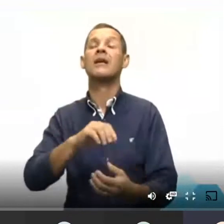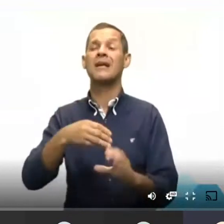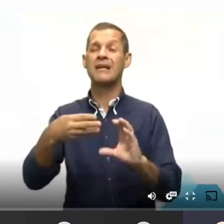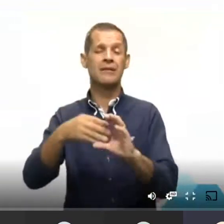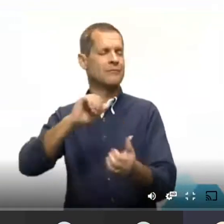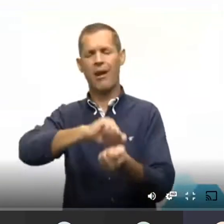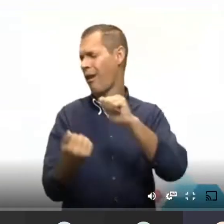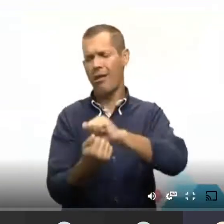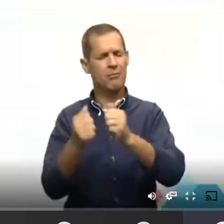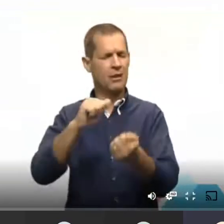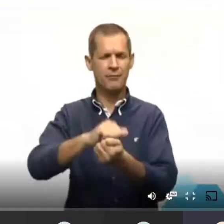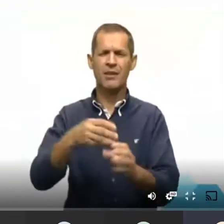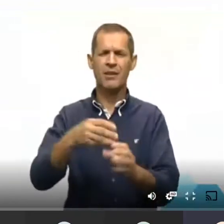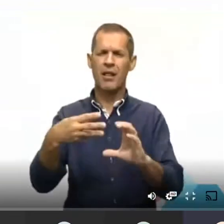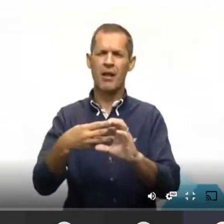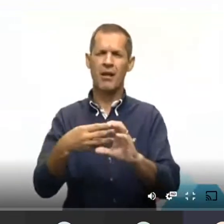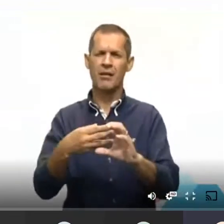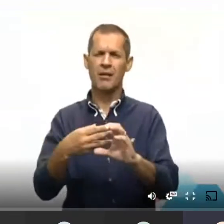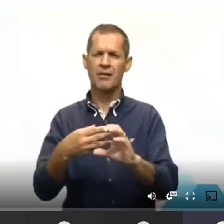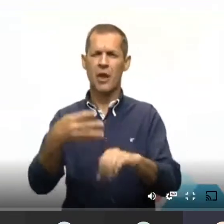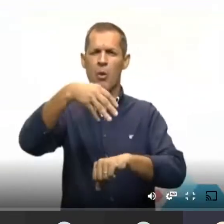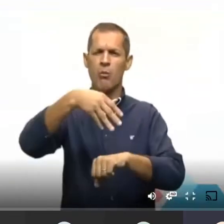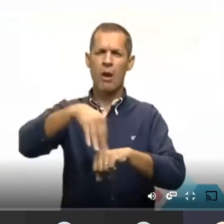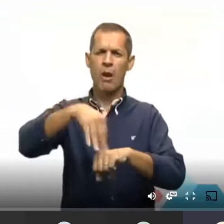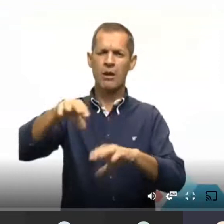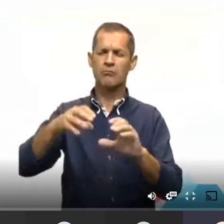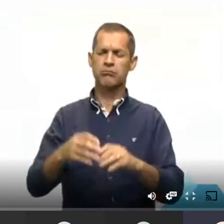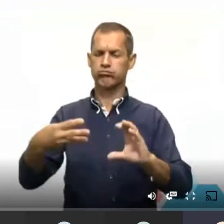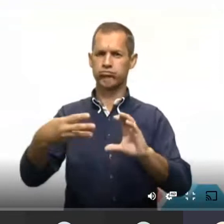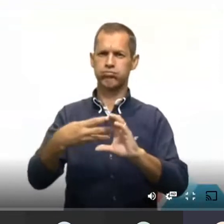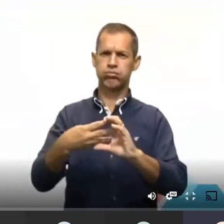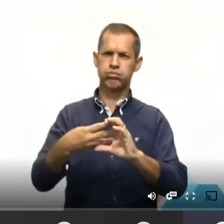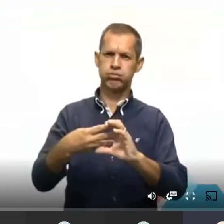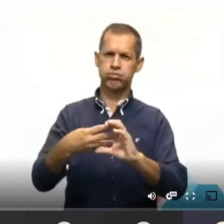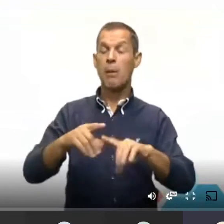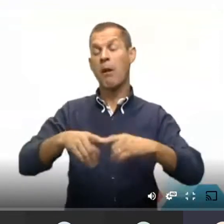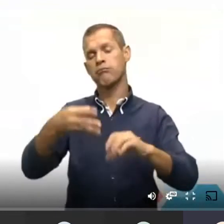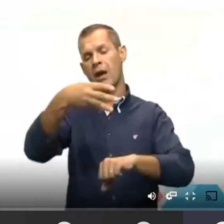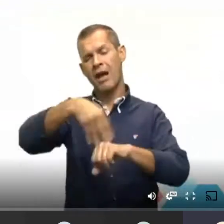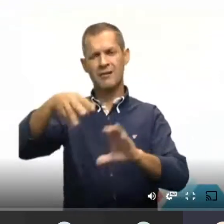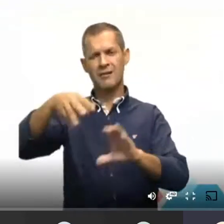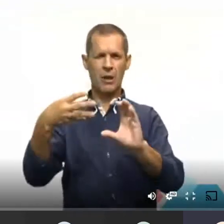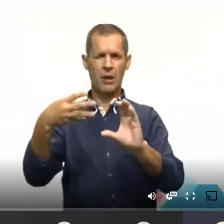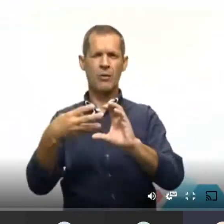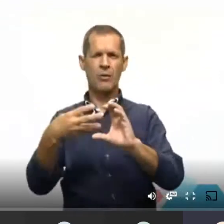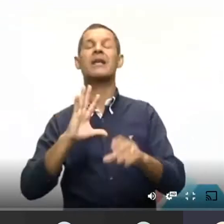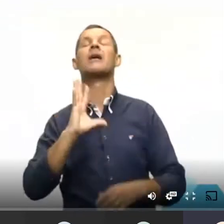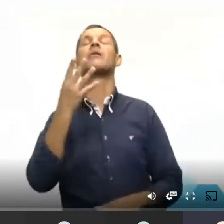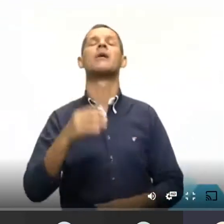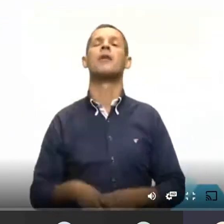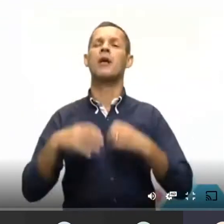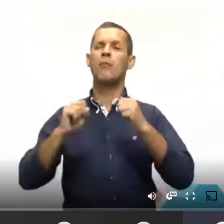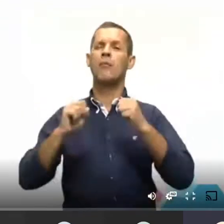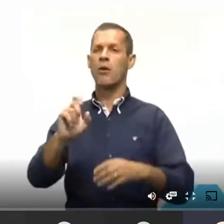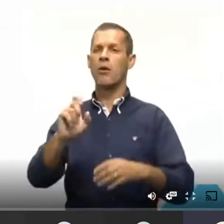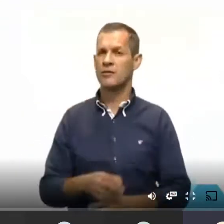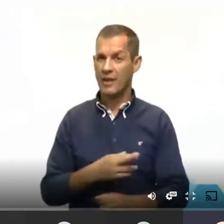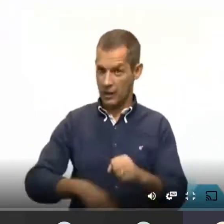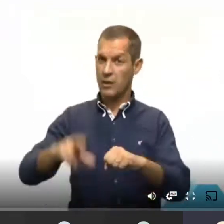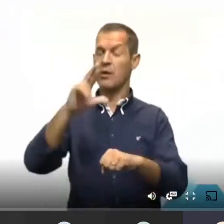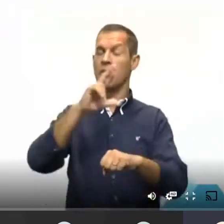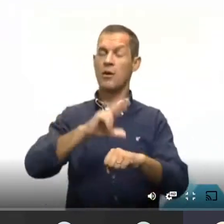se ela não se adaptar, ela vai entrar em uma lesão celular, né? E essa lesão, o que acontece? Ela pode